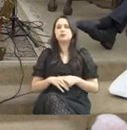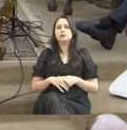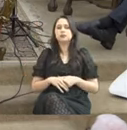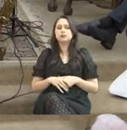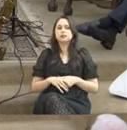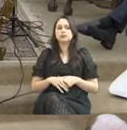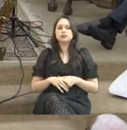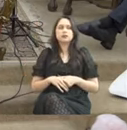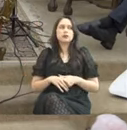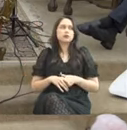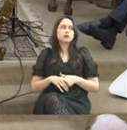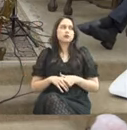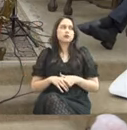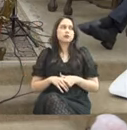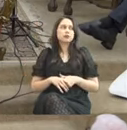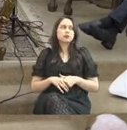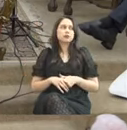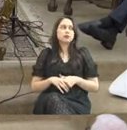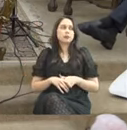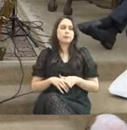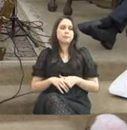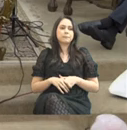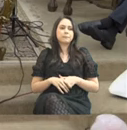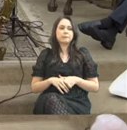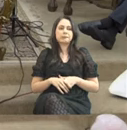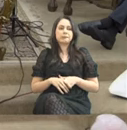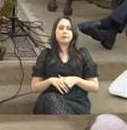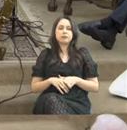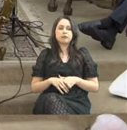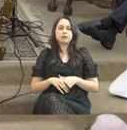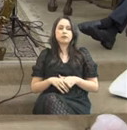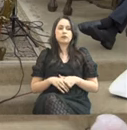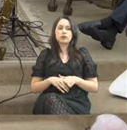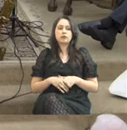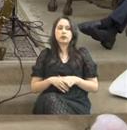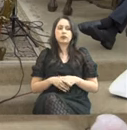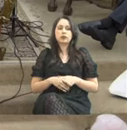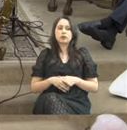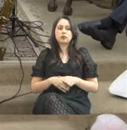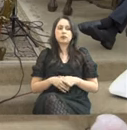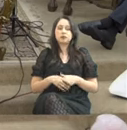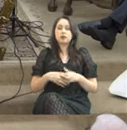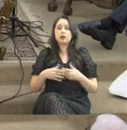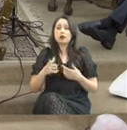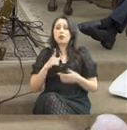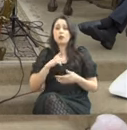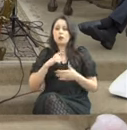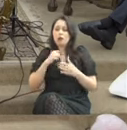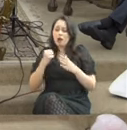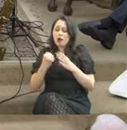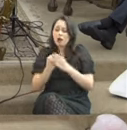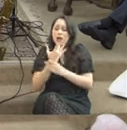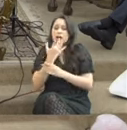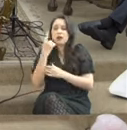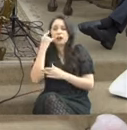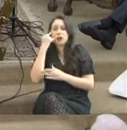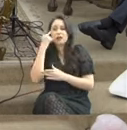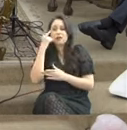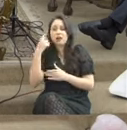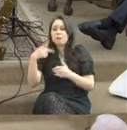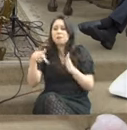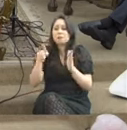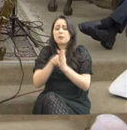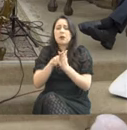Aleluia! E eles estão acabando e criando uma teologia própria, sem base